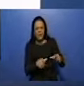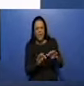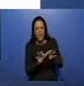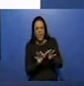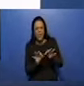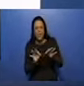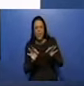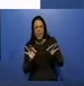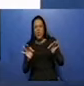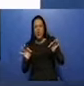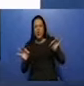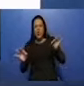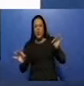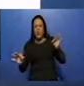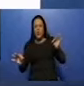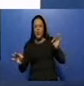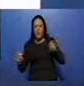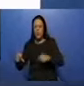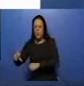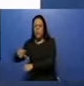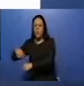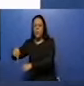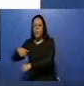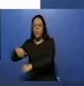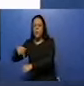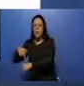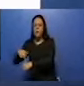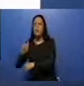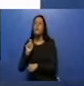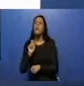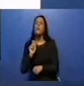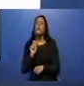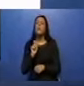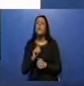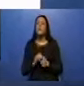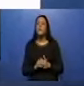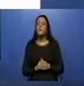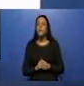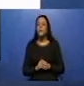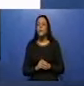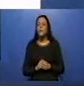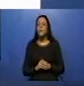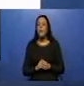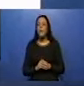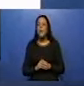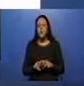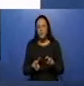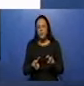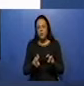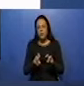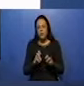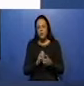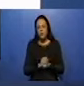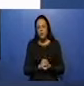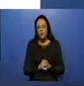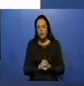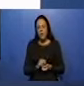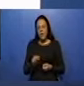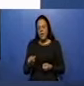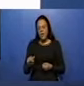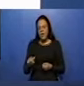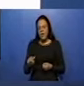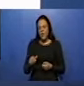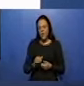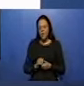verificamos essa afirmação no final desse exercício. Muito do que inicialmente parecer aos colonizadores